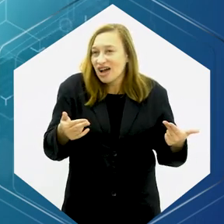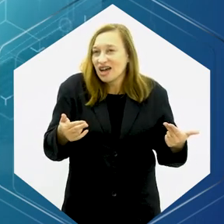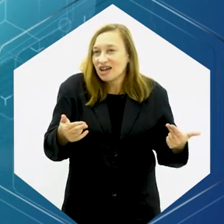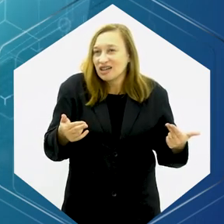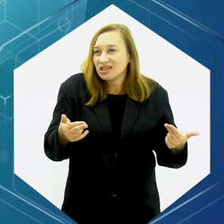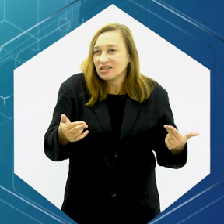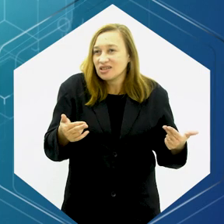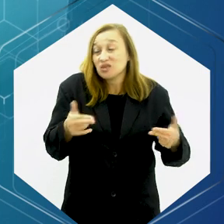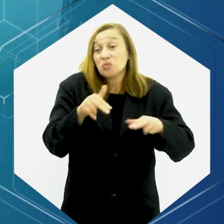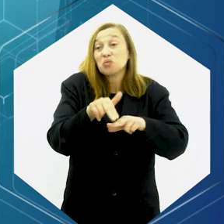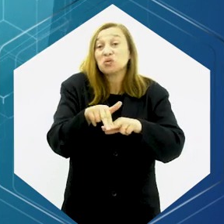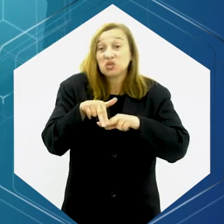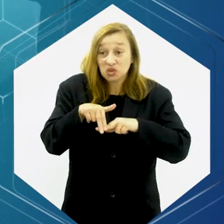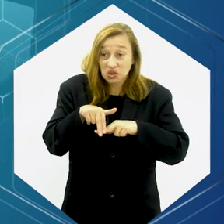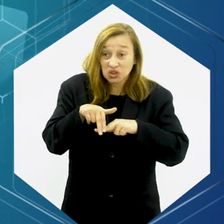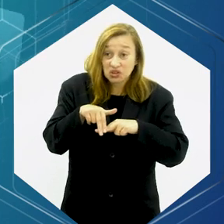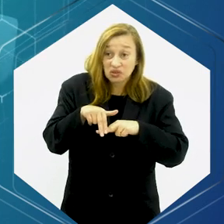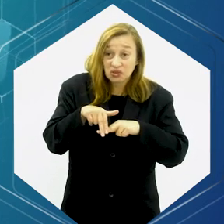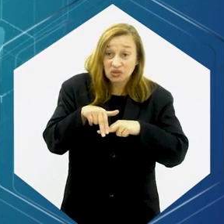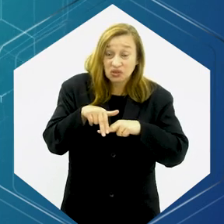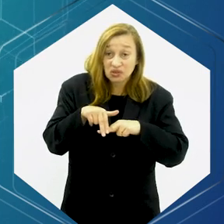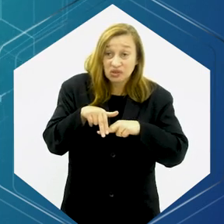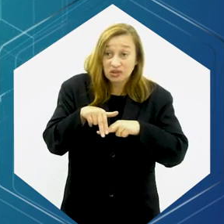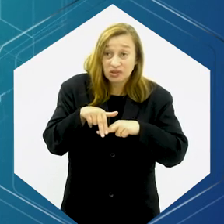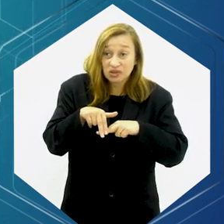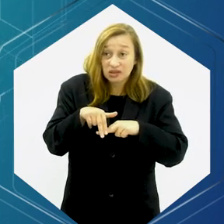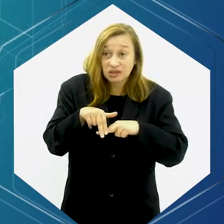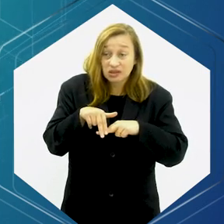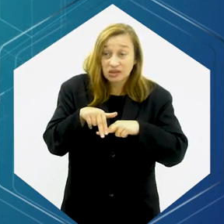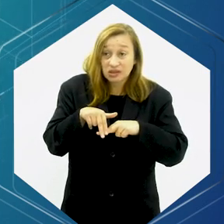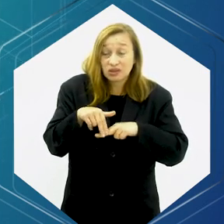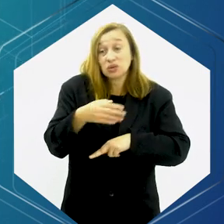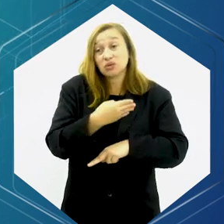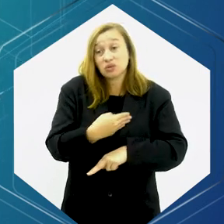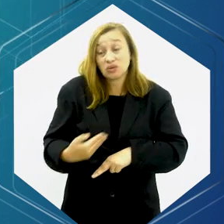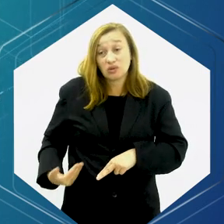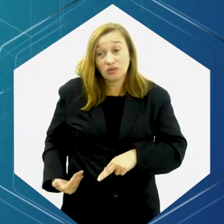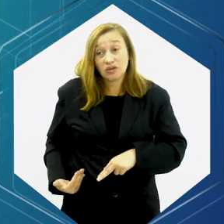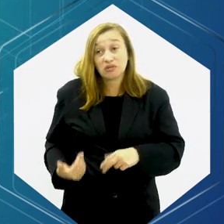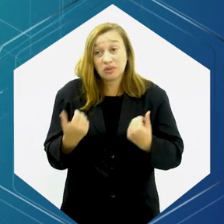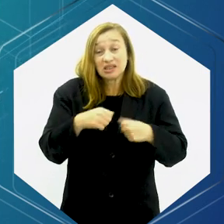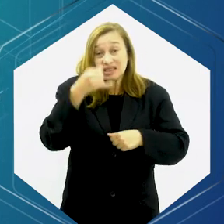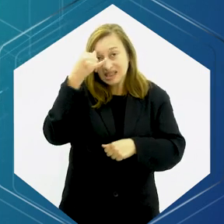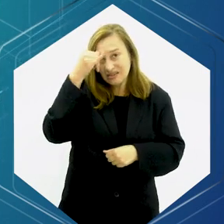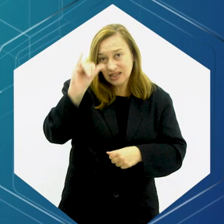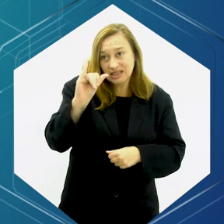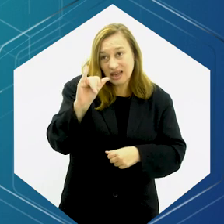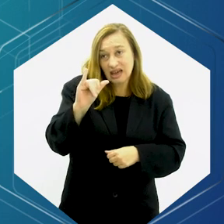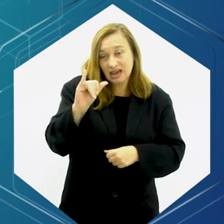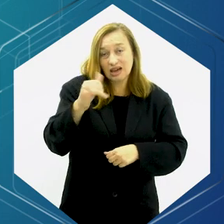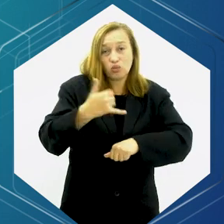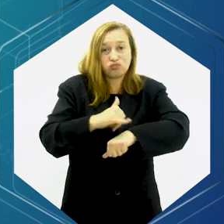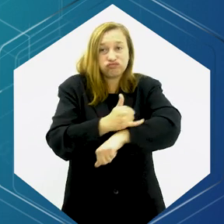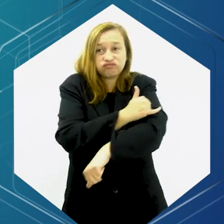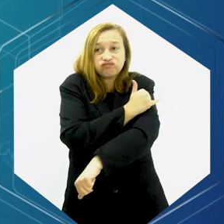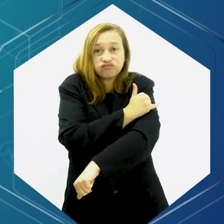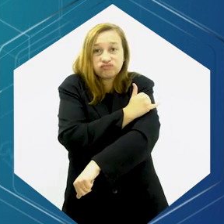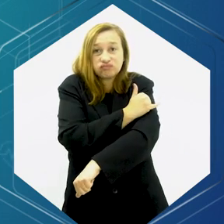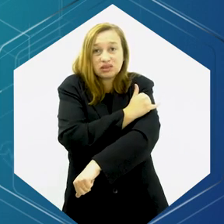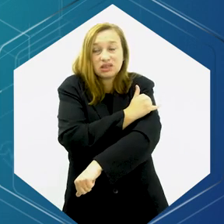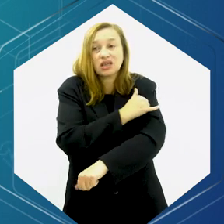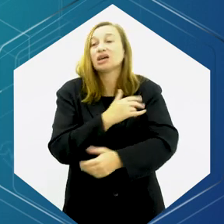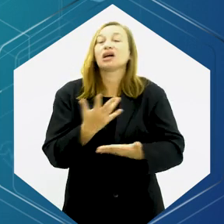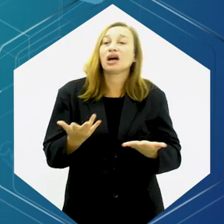há muitas janelas né vamos dizer janelas sanitárias para prevenir a obesidade né